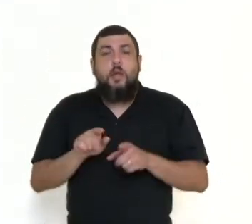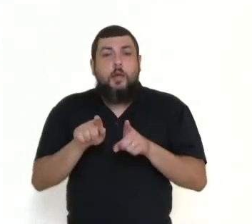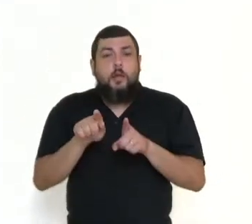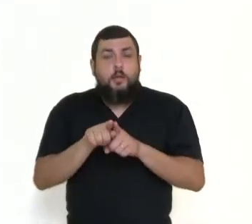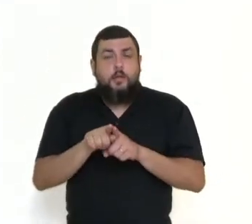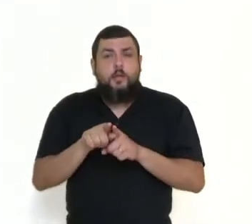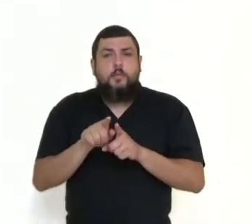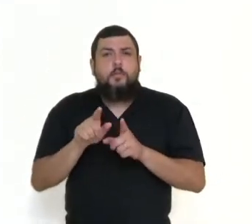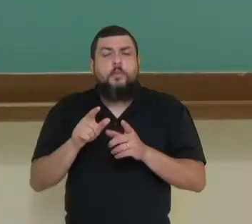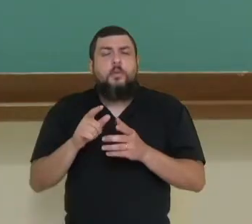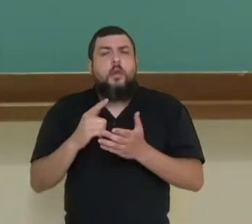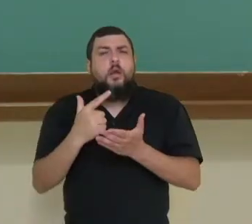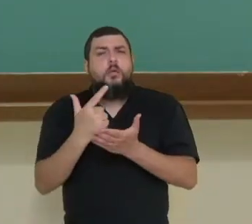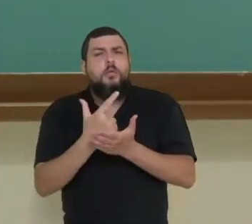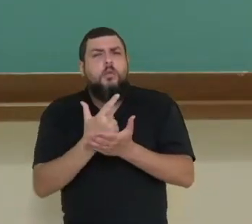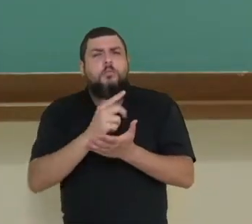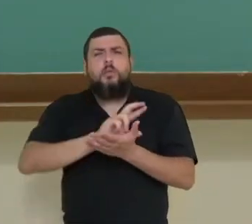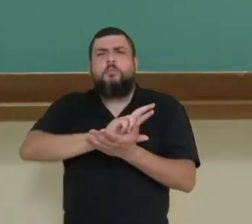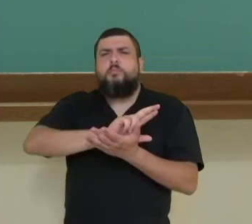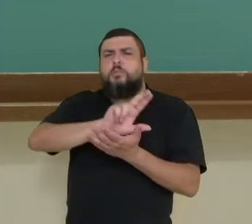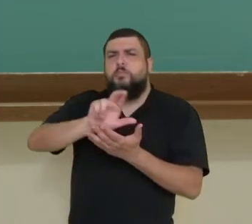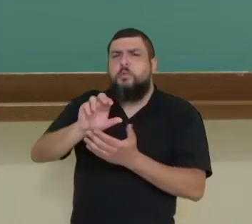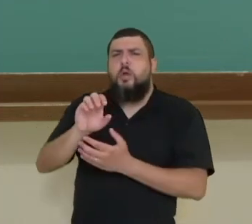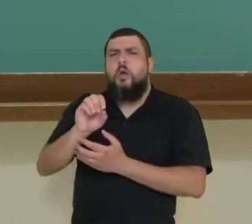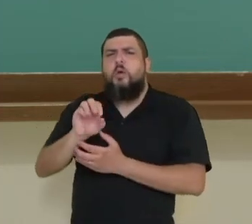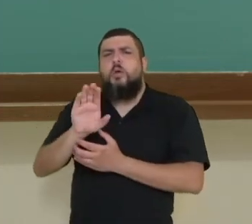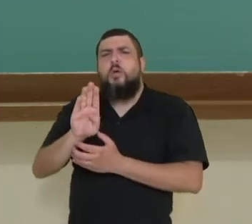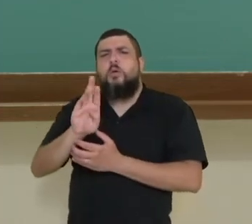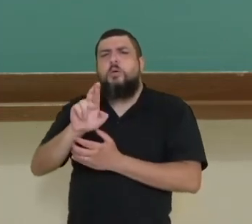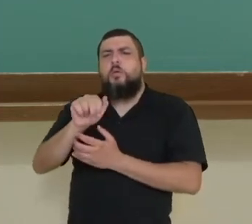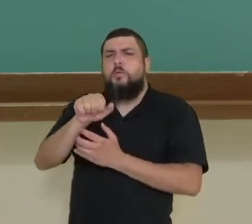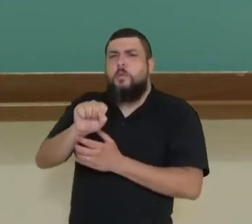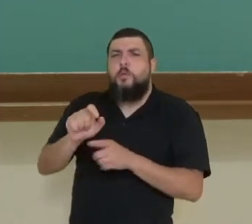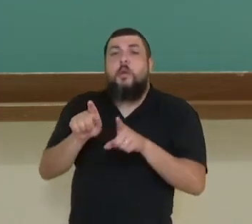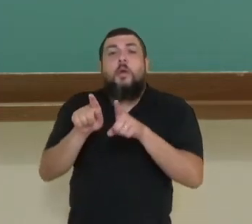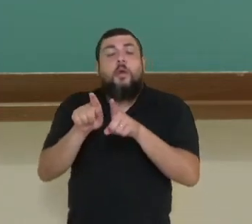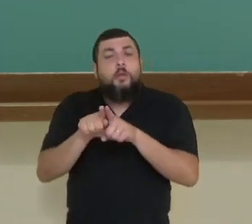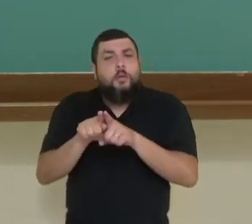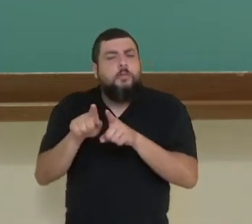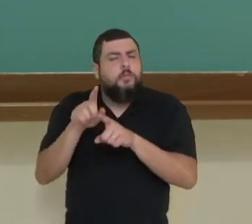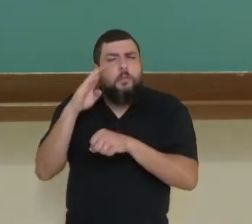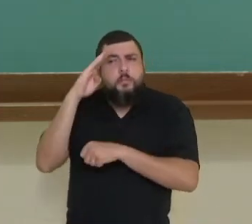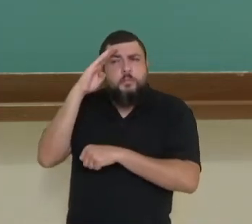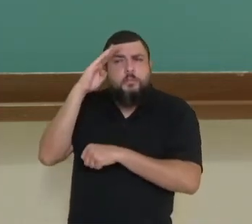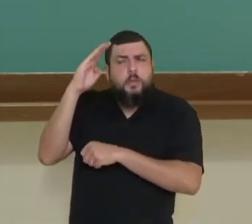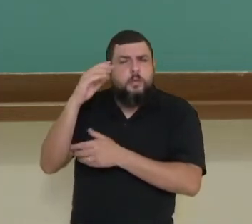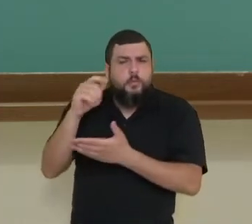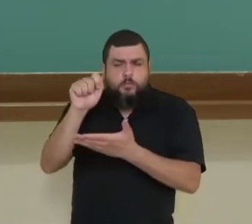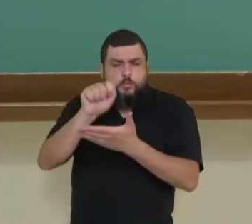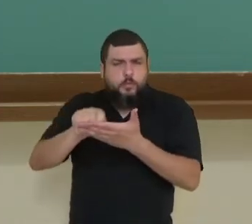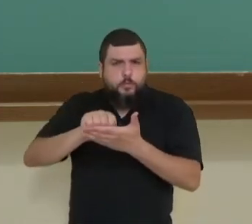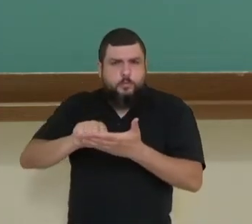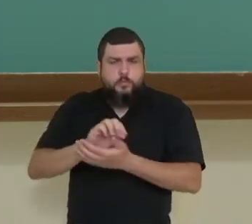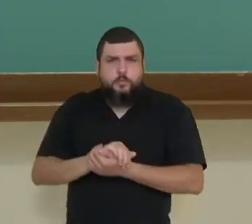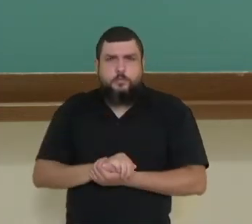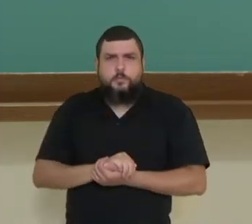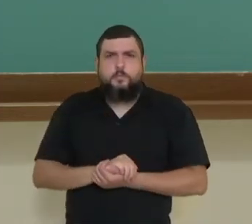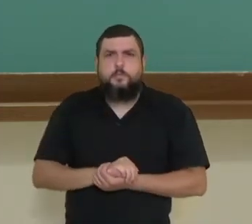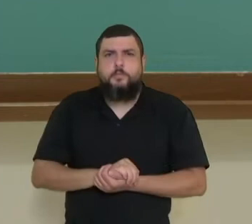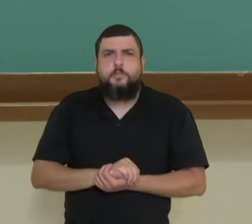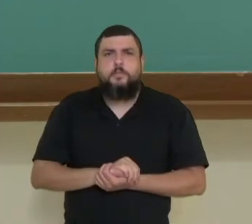principais contribuições. Basicamente, eu diria que o foco está aqui, nas obras e contribuições.